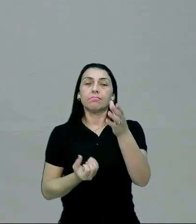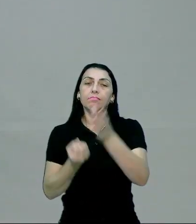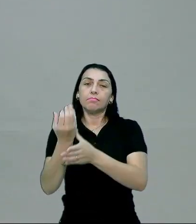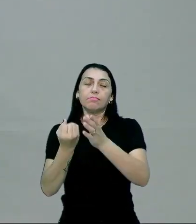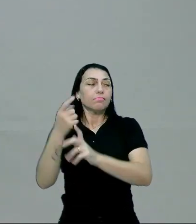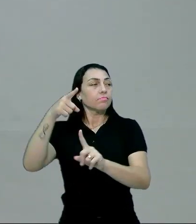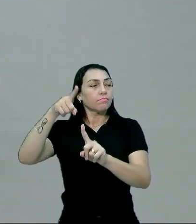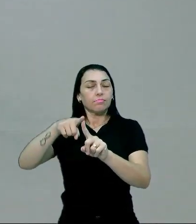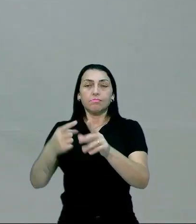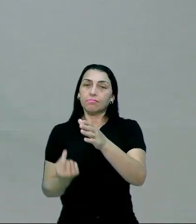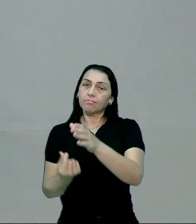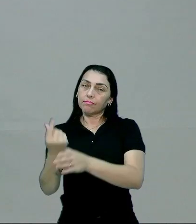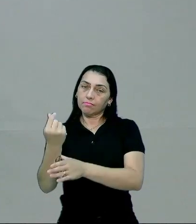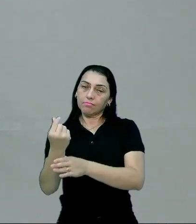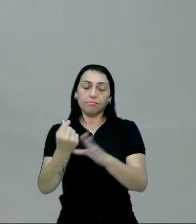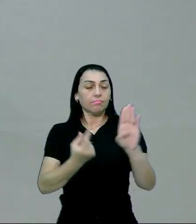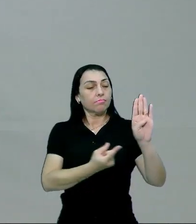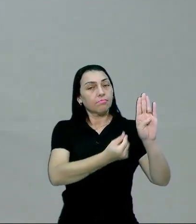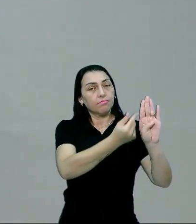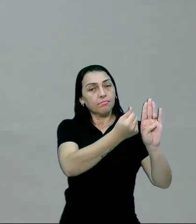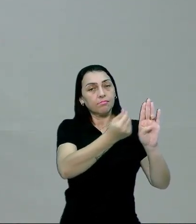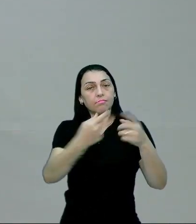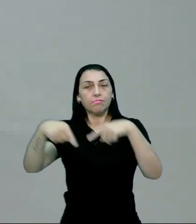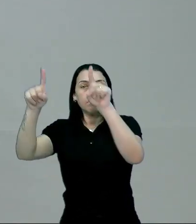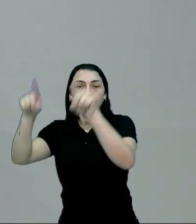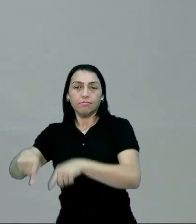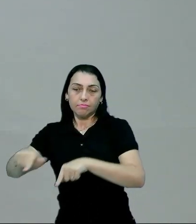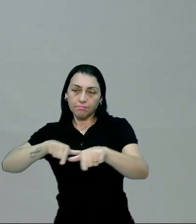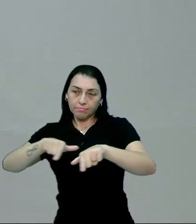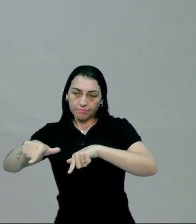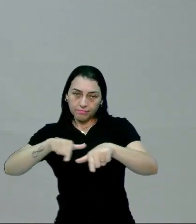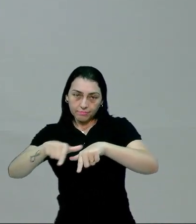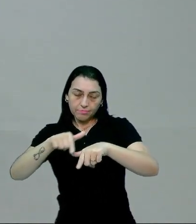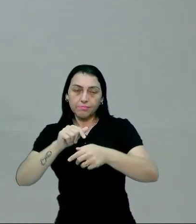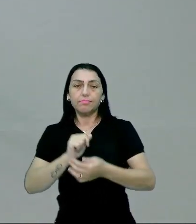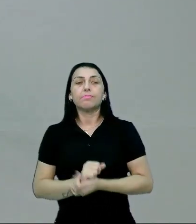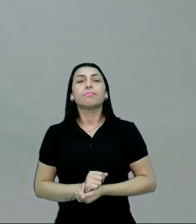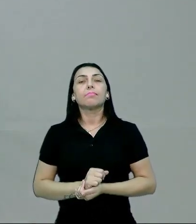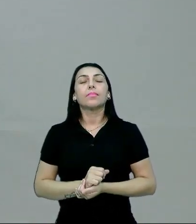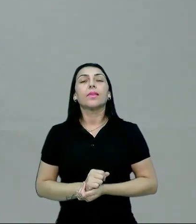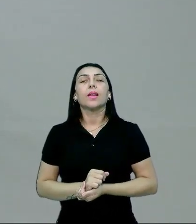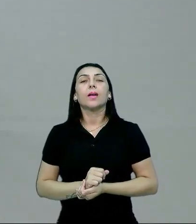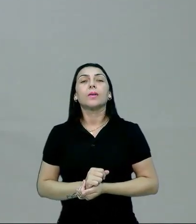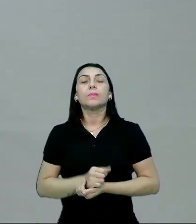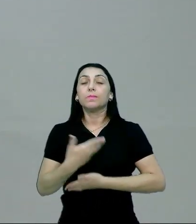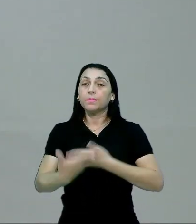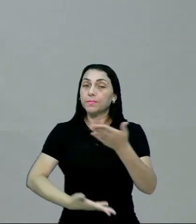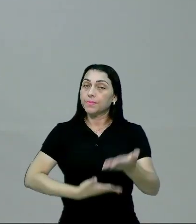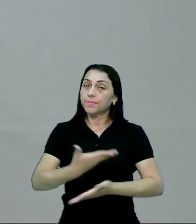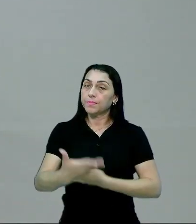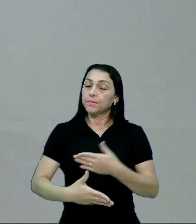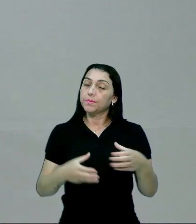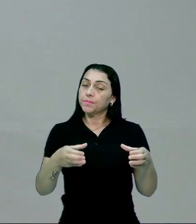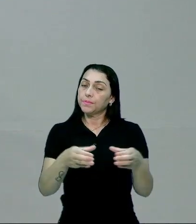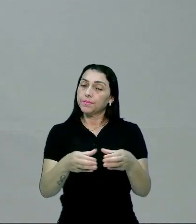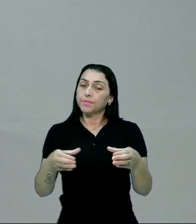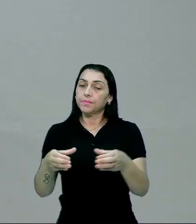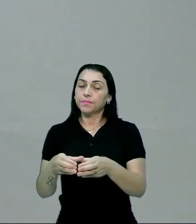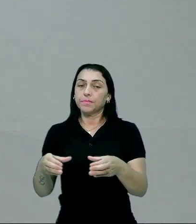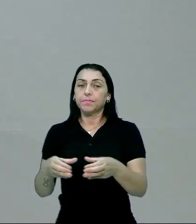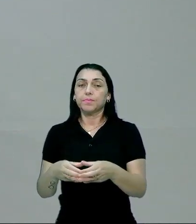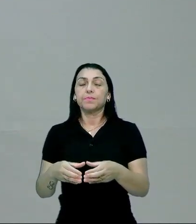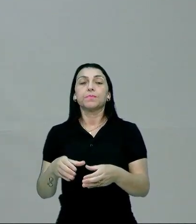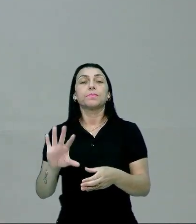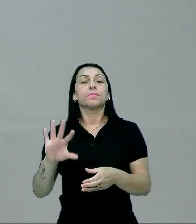produção capitalista. Burguesia e proletariado. Essa relação de classe social,